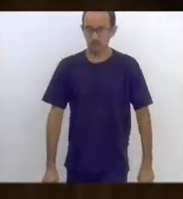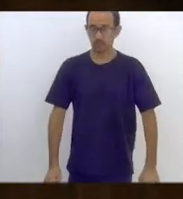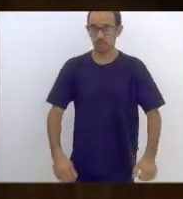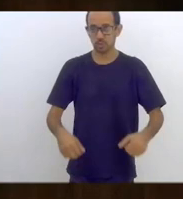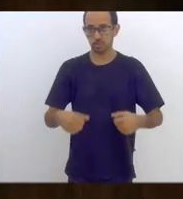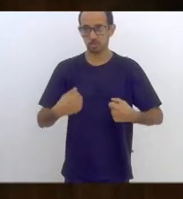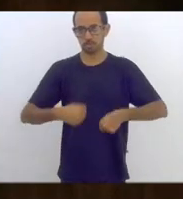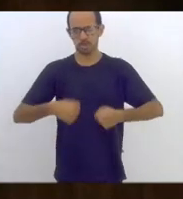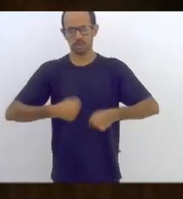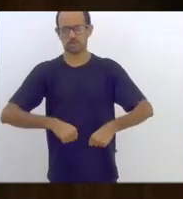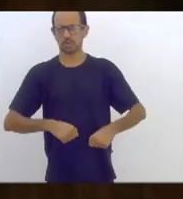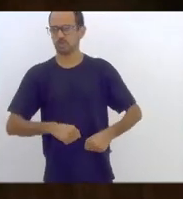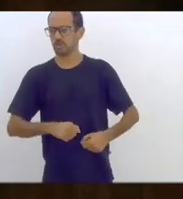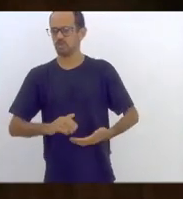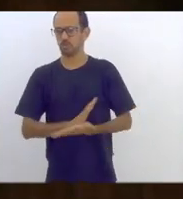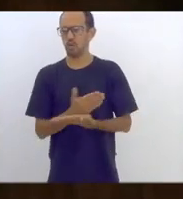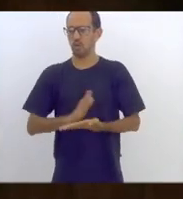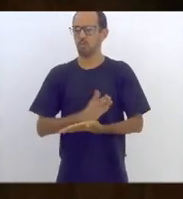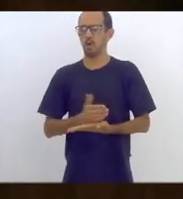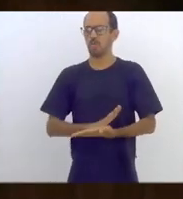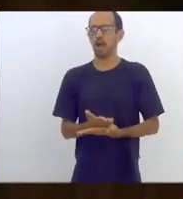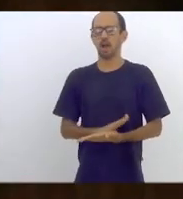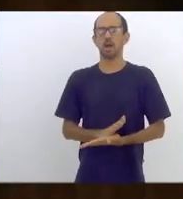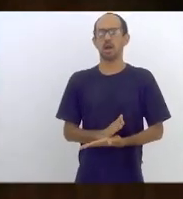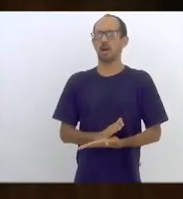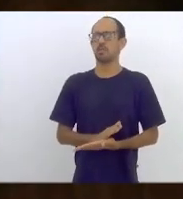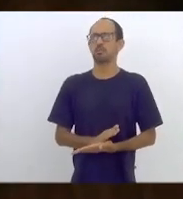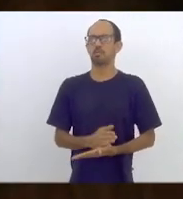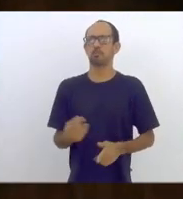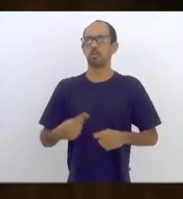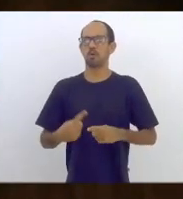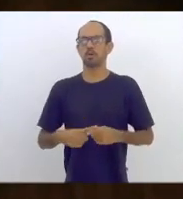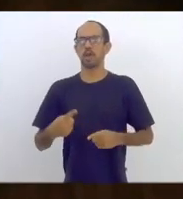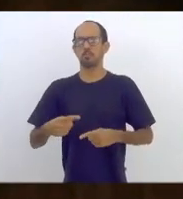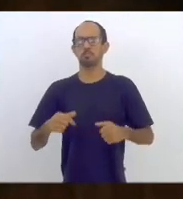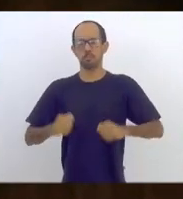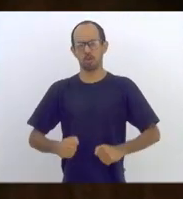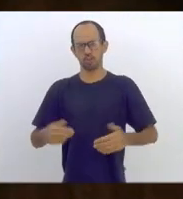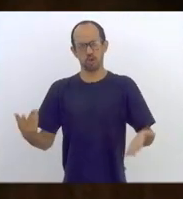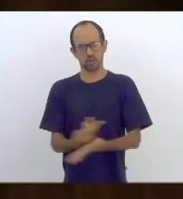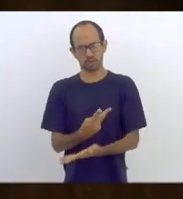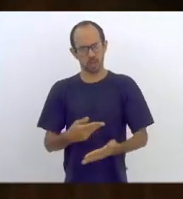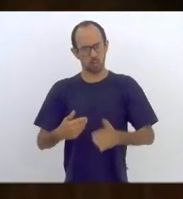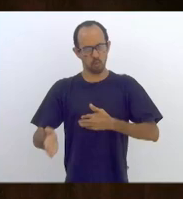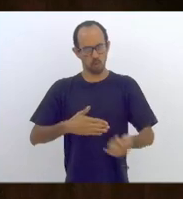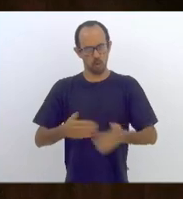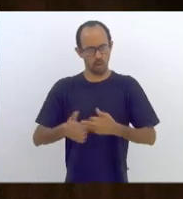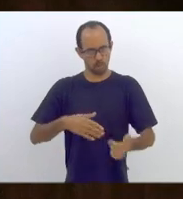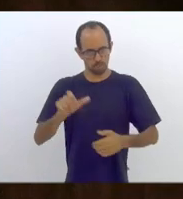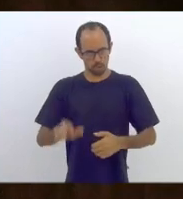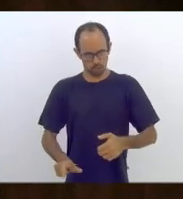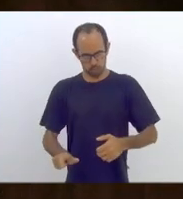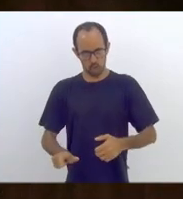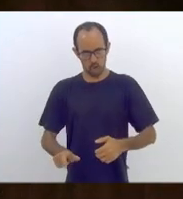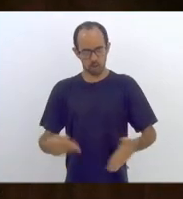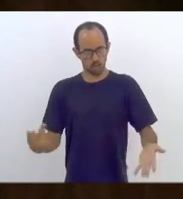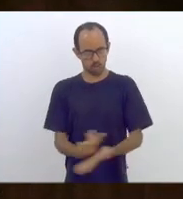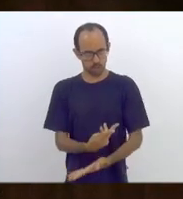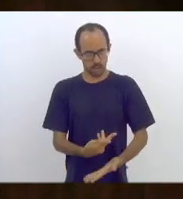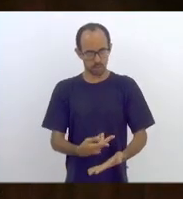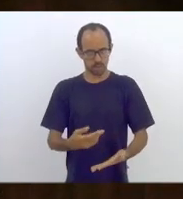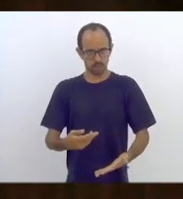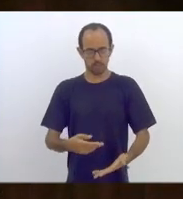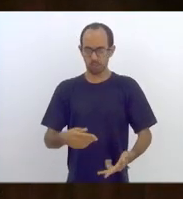que eu peço aos meus companheiros indignado senhor pode acontecer com qualquer um Vivo uma tragédia vou